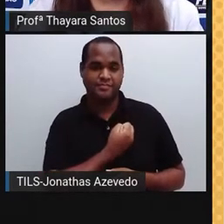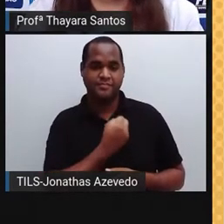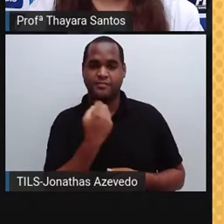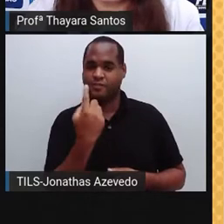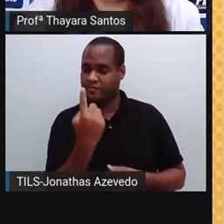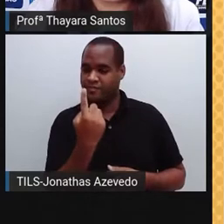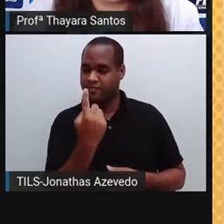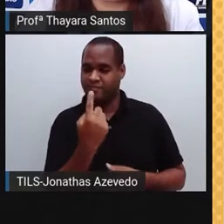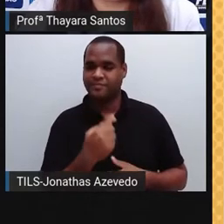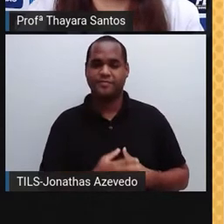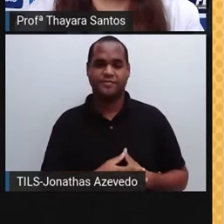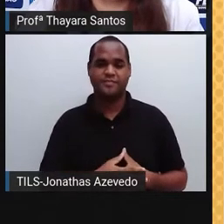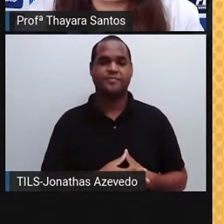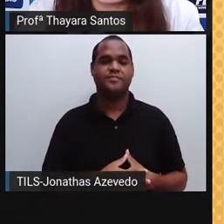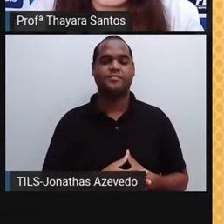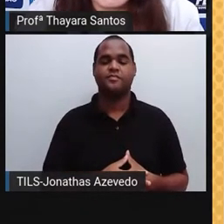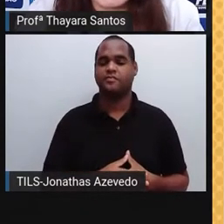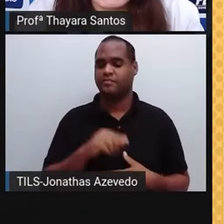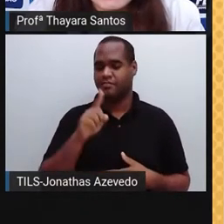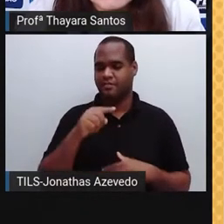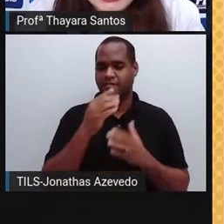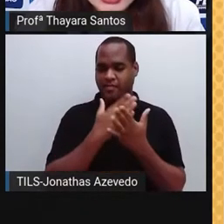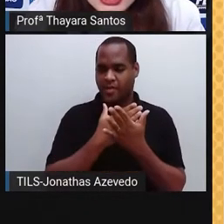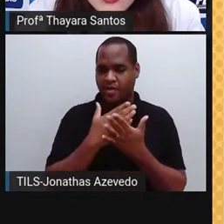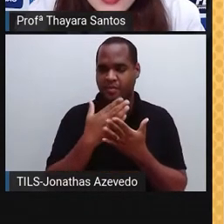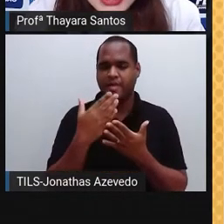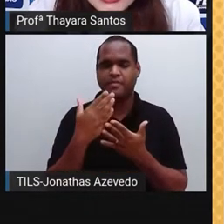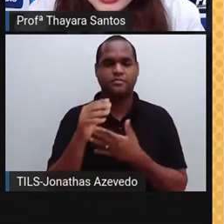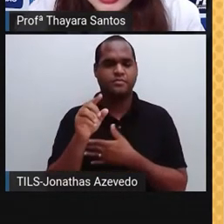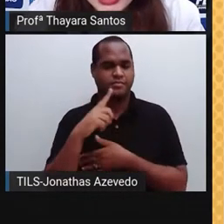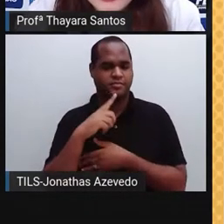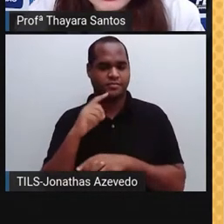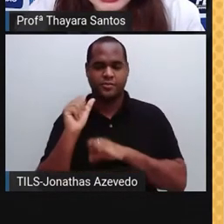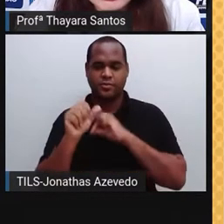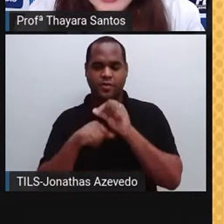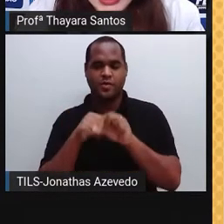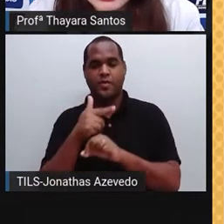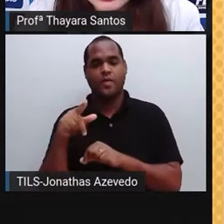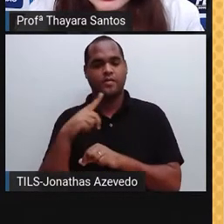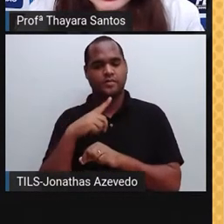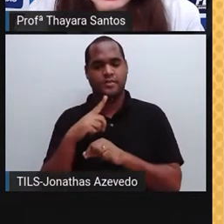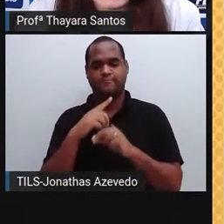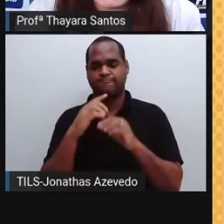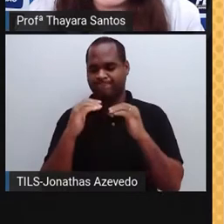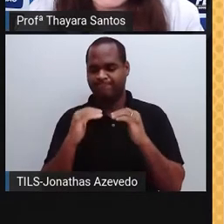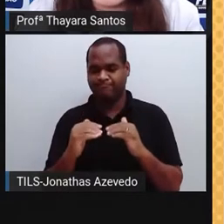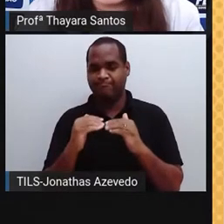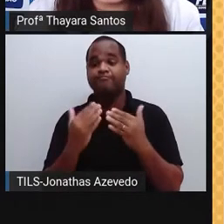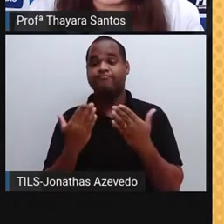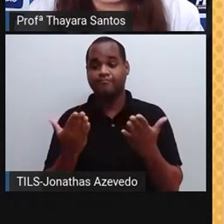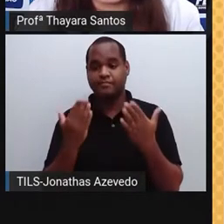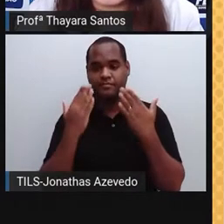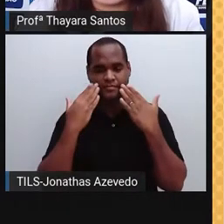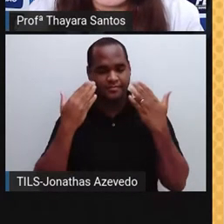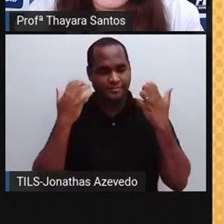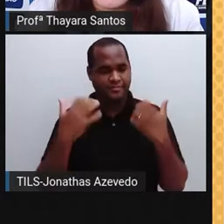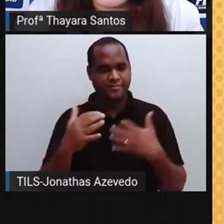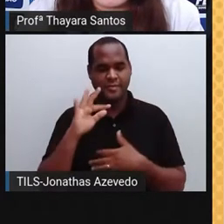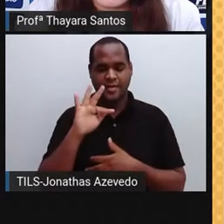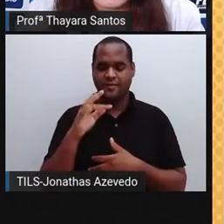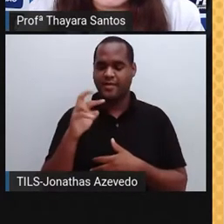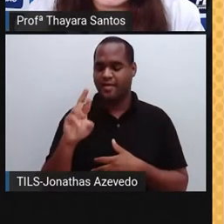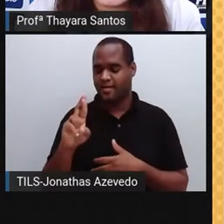1. Então, ele está aqui no início da tabela. Se a gente vem para esse outro elemento aqui de baixo, que está representado por